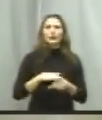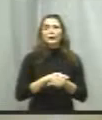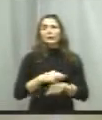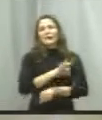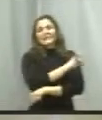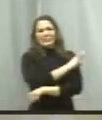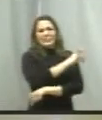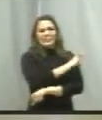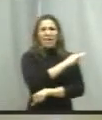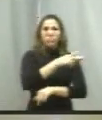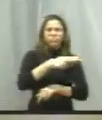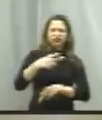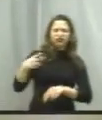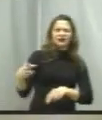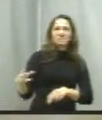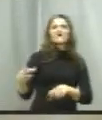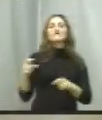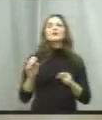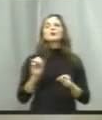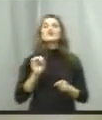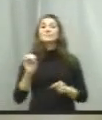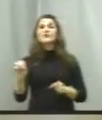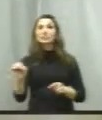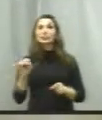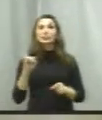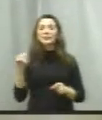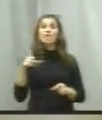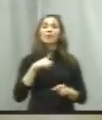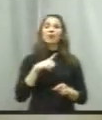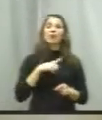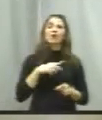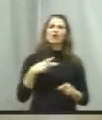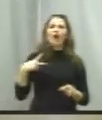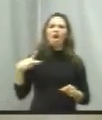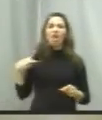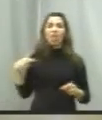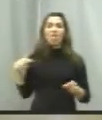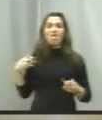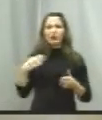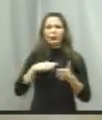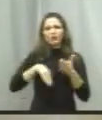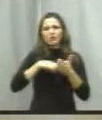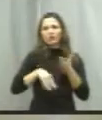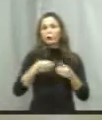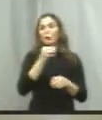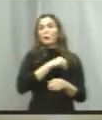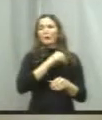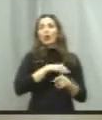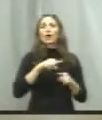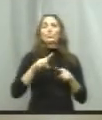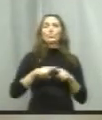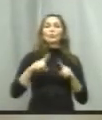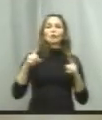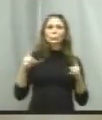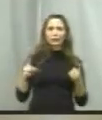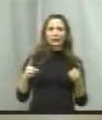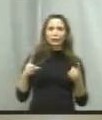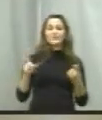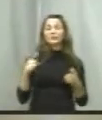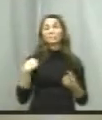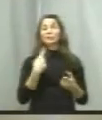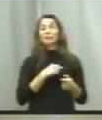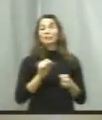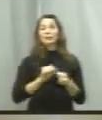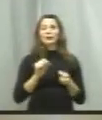tiver esse corte, nós vamos entrar em greve, porque eu sou um desses técnicos que não recebo salário. Nós vamos entrar em greve na cidade em prol